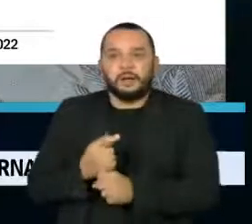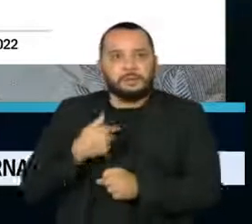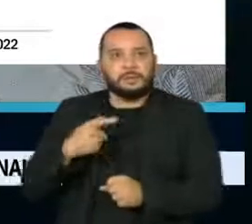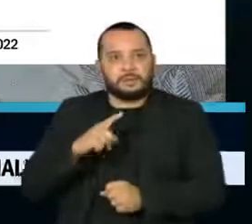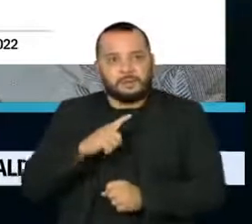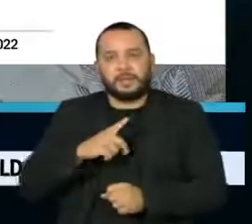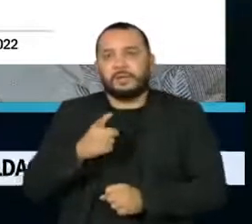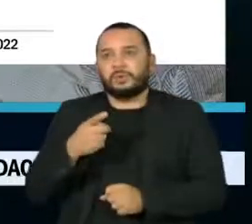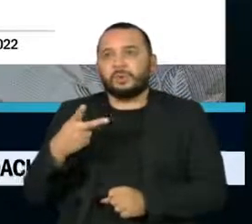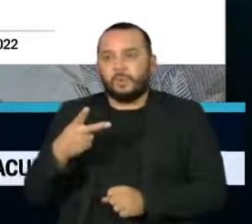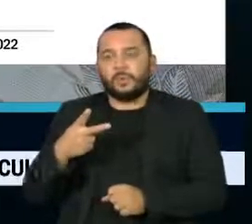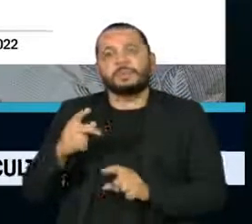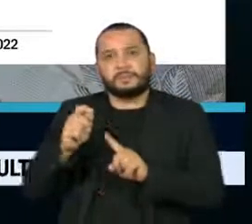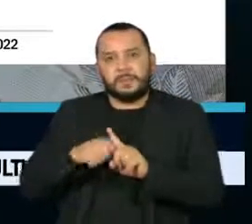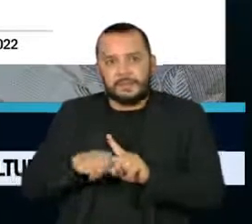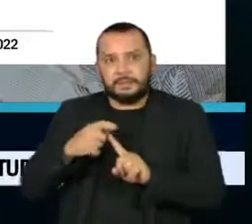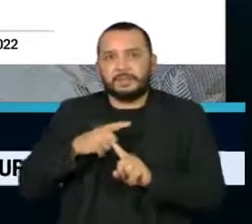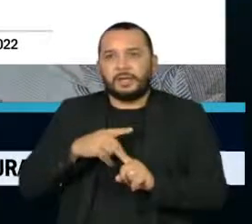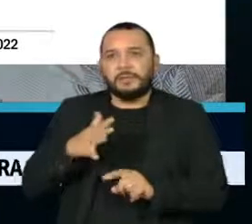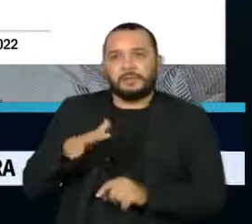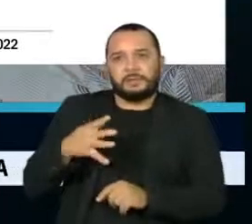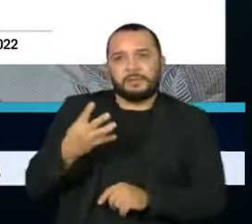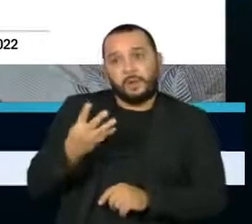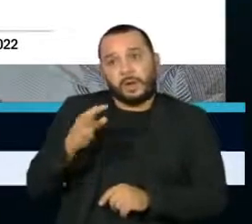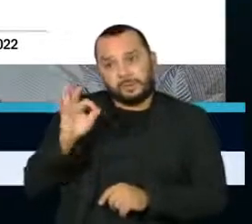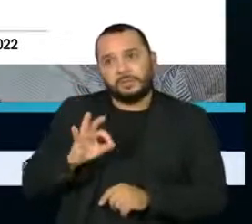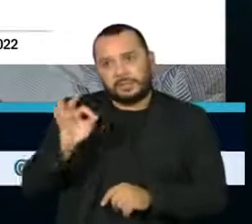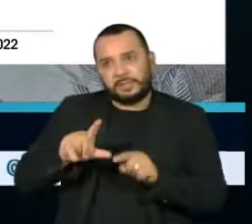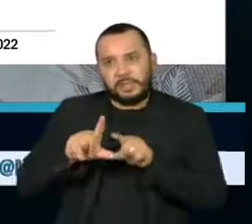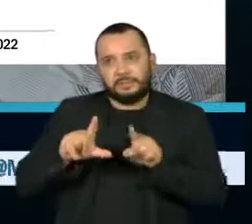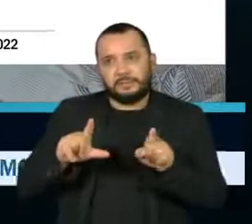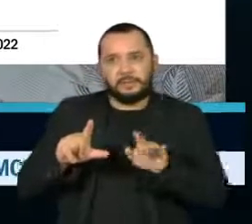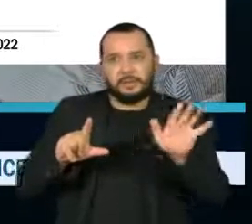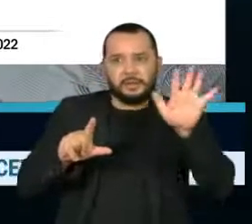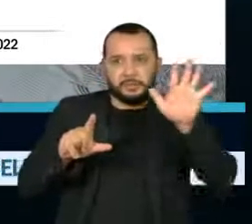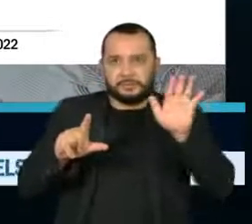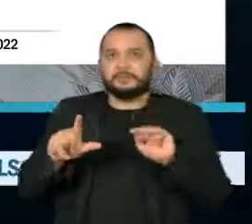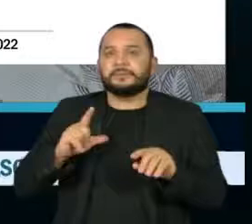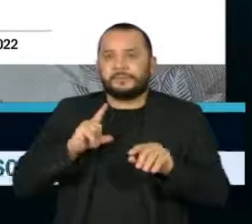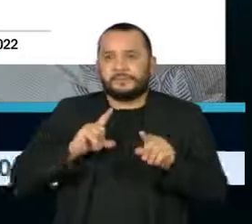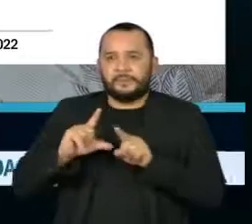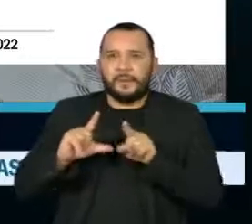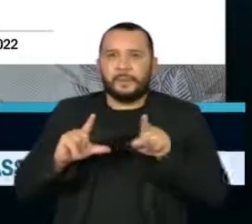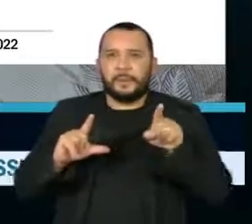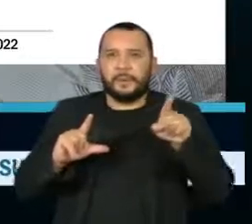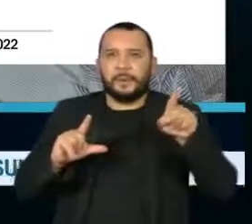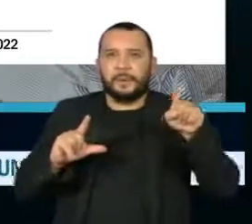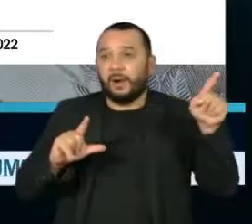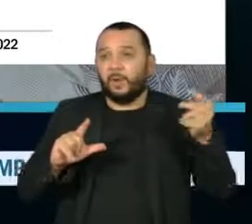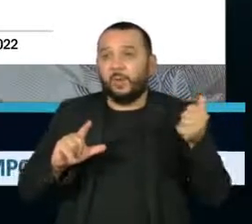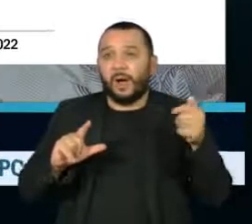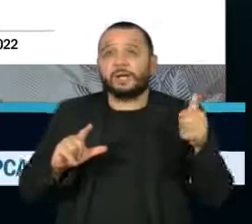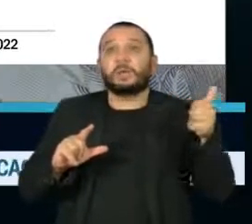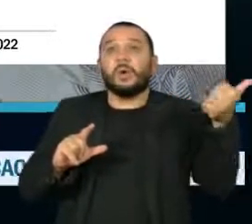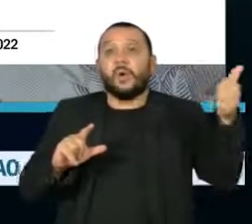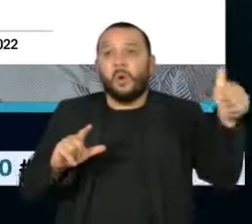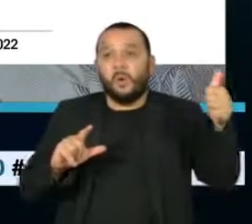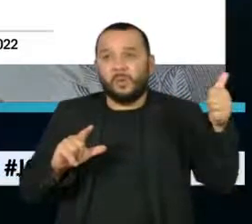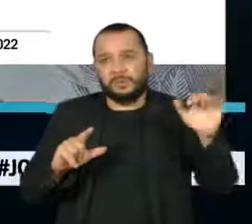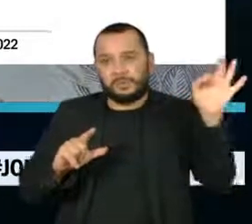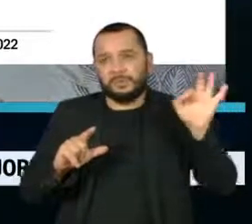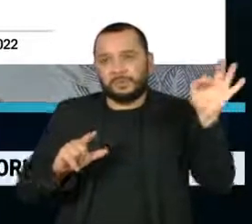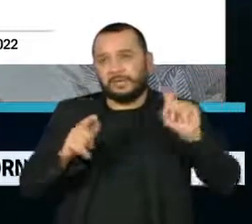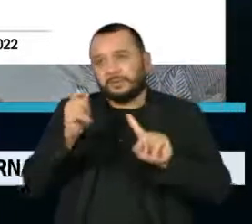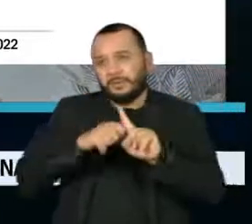meses estava na casa dos 4%. Pisou no acelerador até atingir o pico de quase 11% em